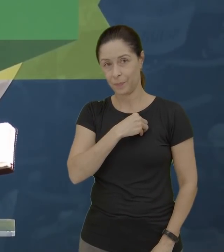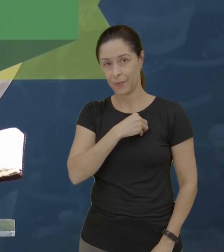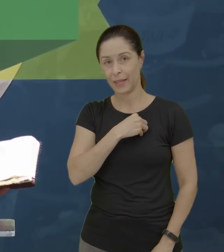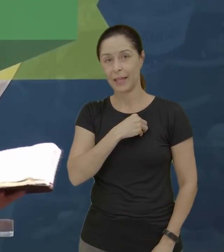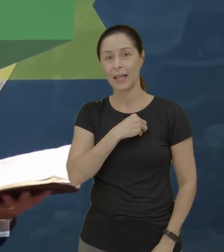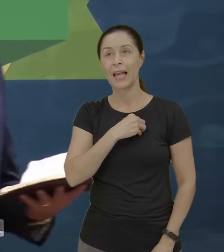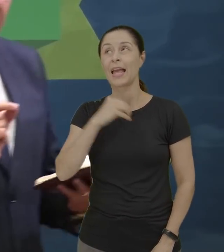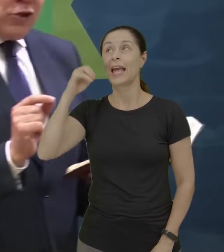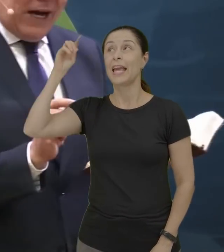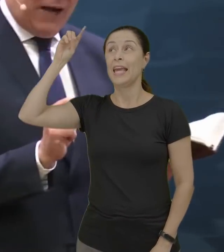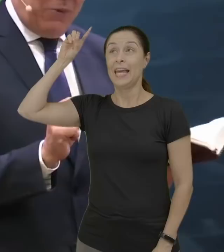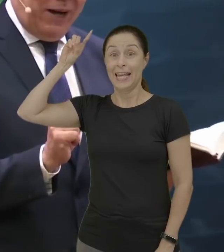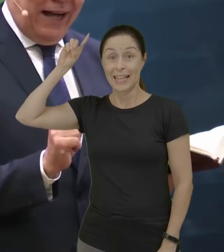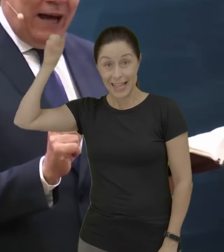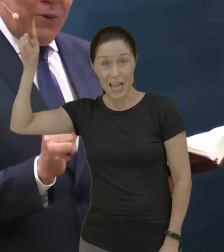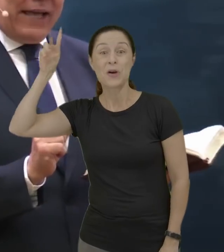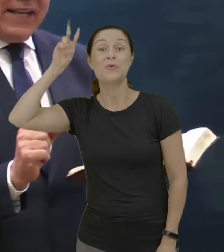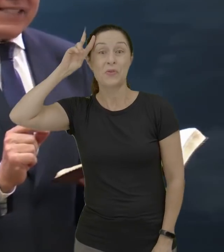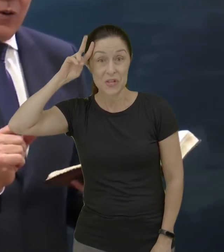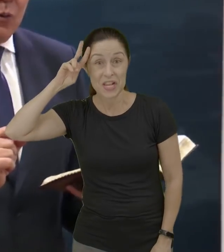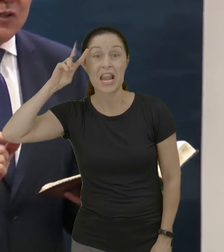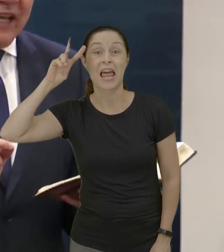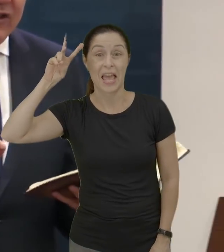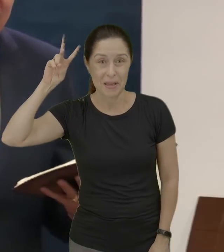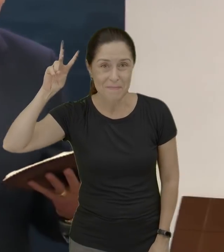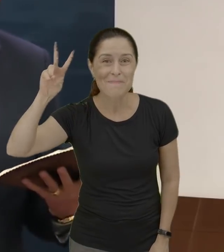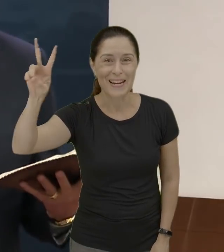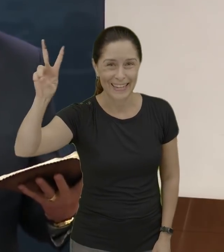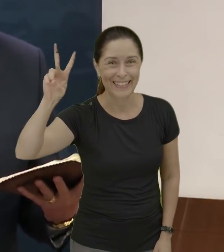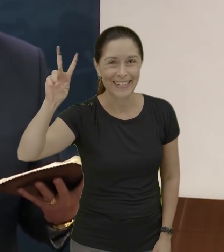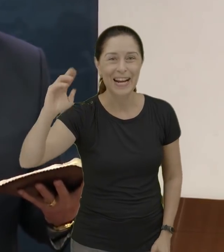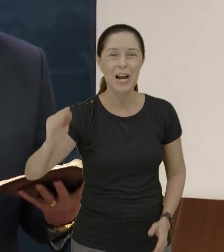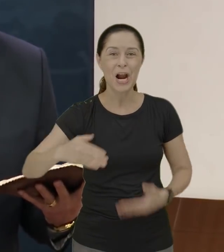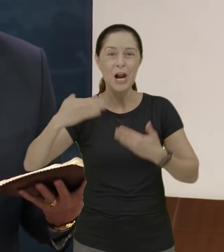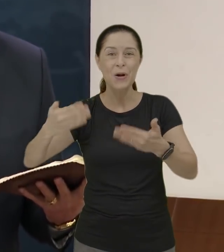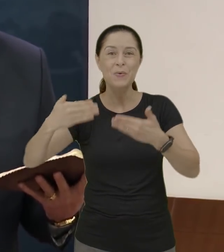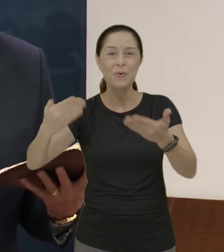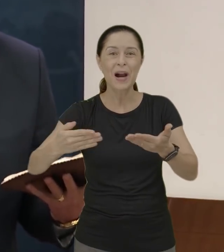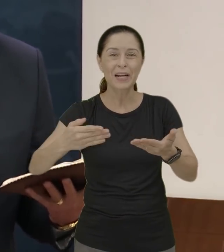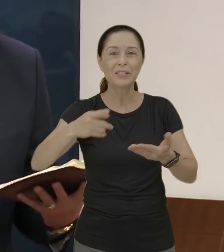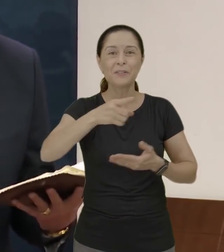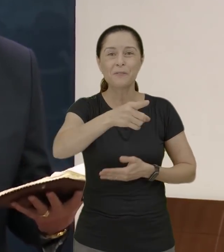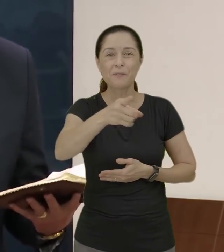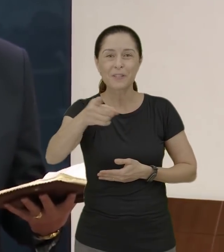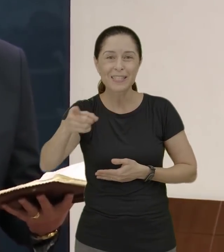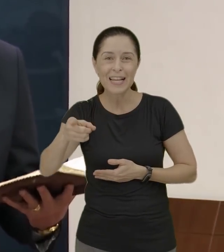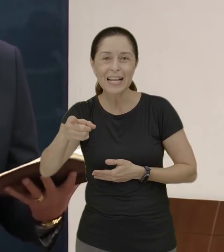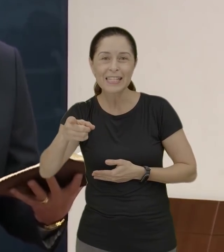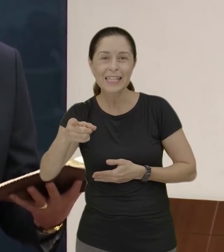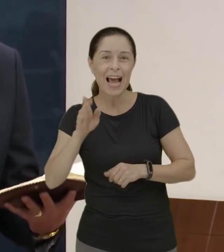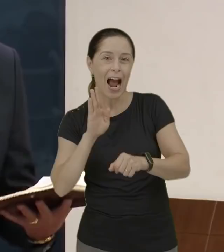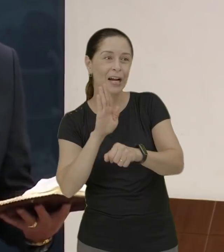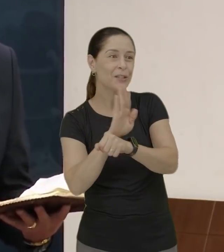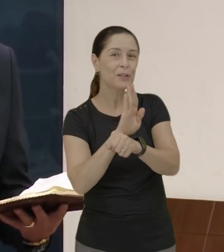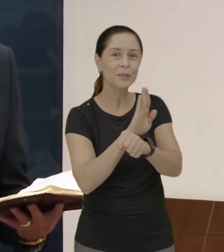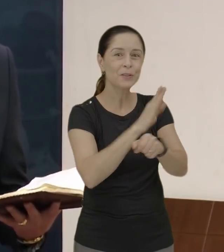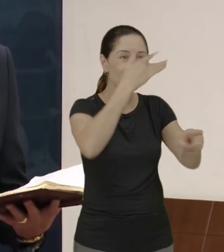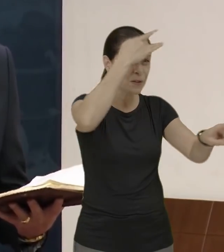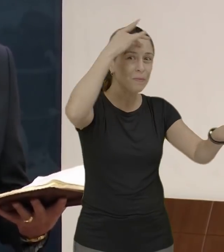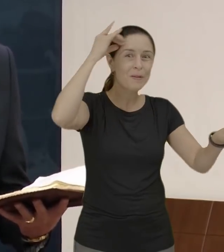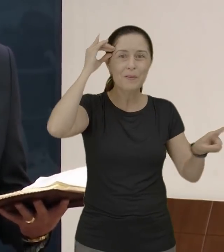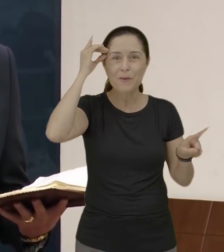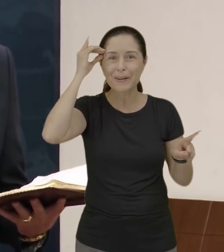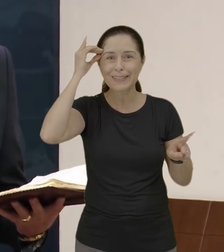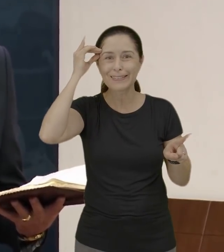Quando você dá um copo de água a alguém que está com sede, em nome de Jesus, você não fica sem galardão. Deus se lembra disso.